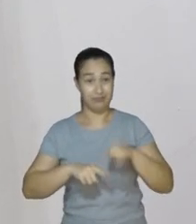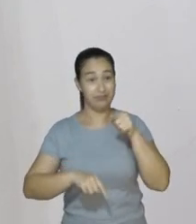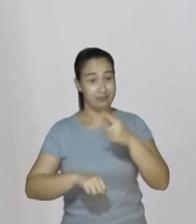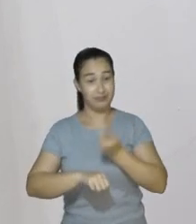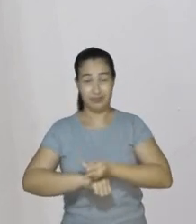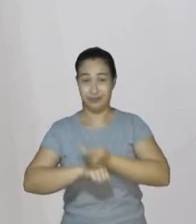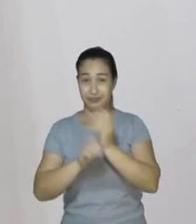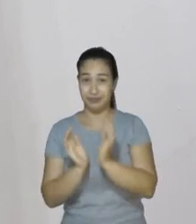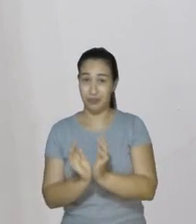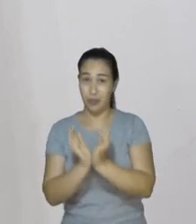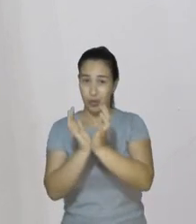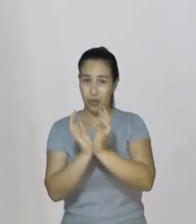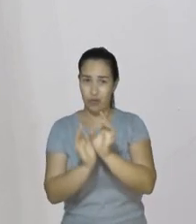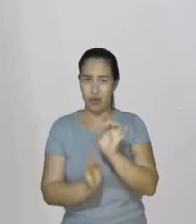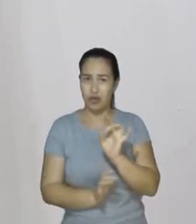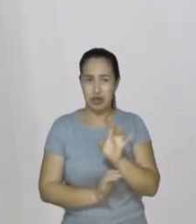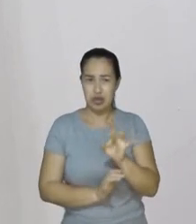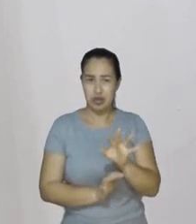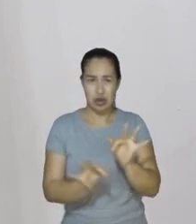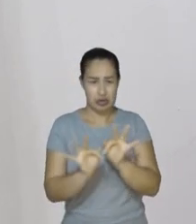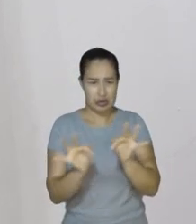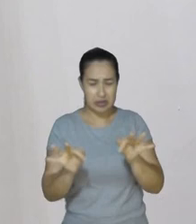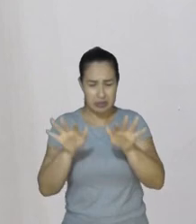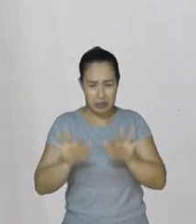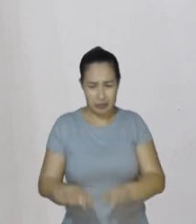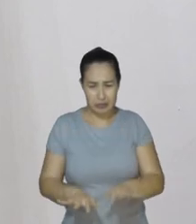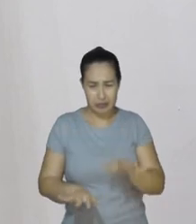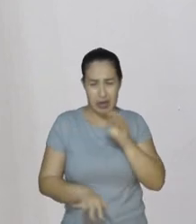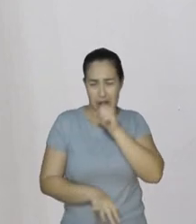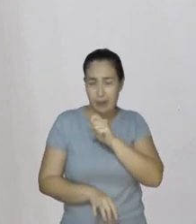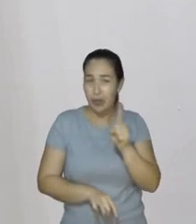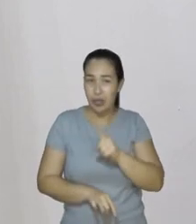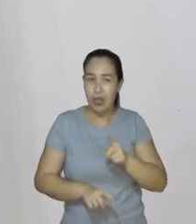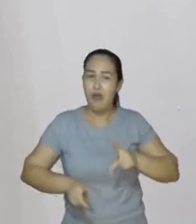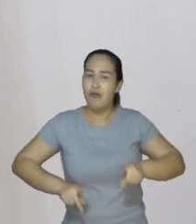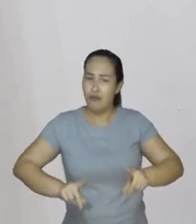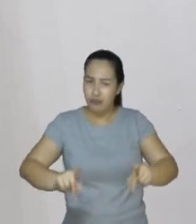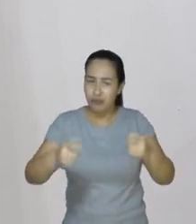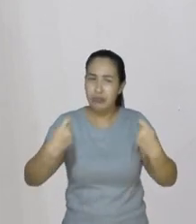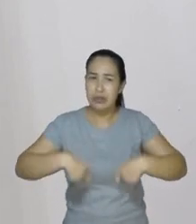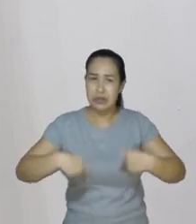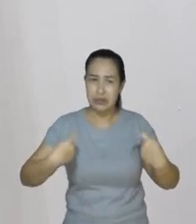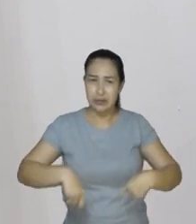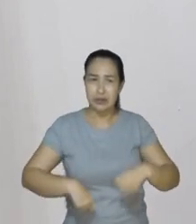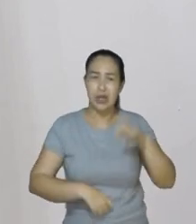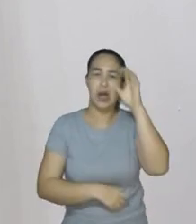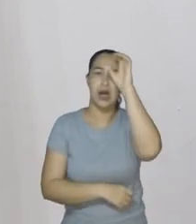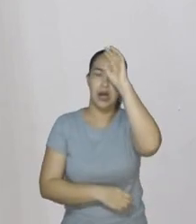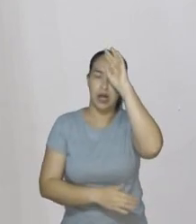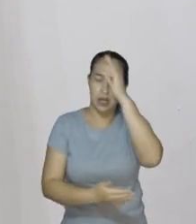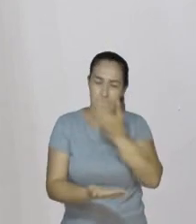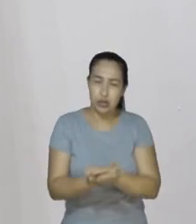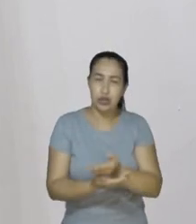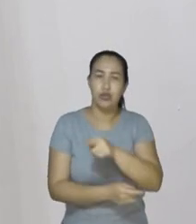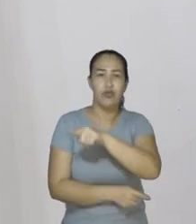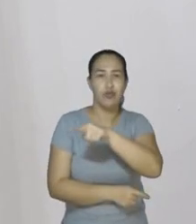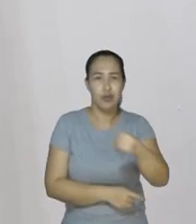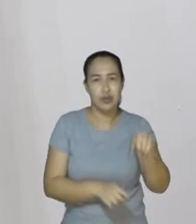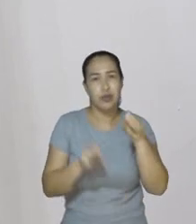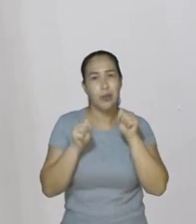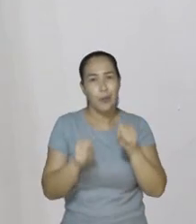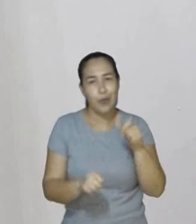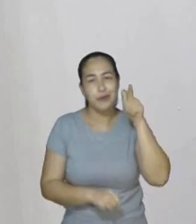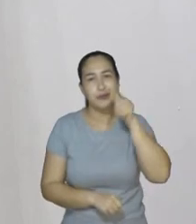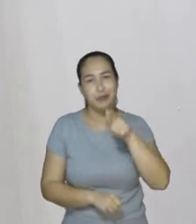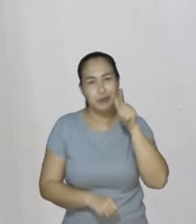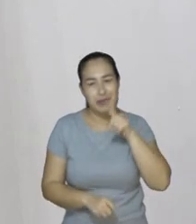só transitório, mas que seja permanente nessa casa, porque eu quero e acredito que vocês têm capacidade de ganhar por outros 2 anos